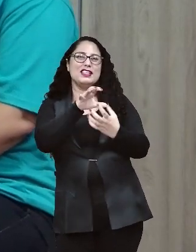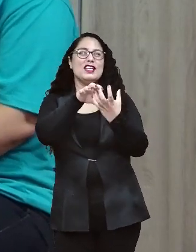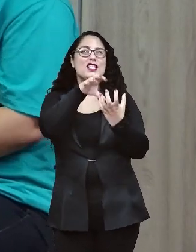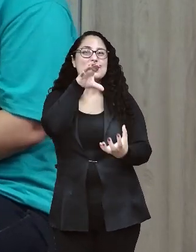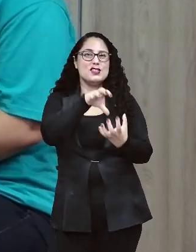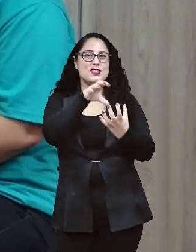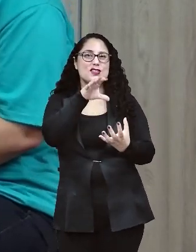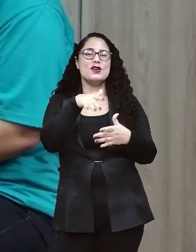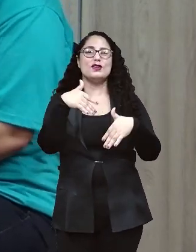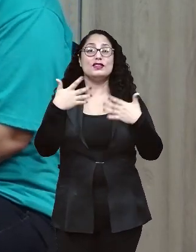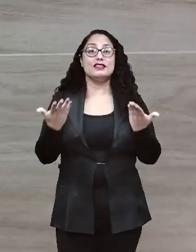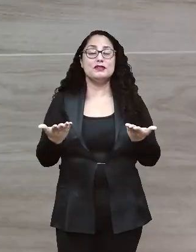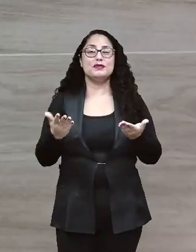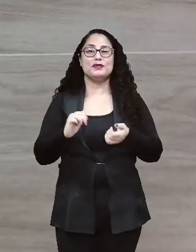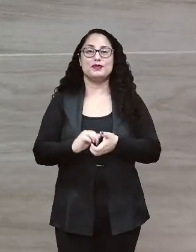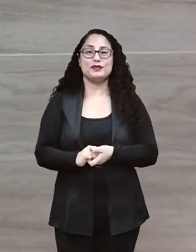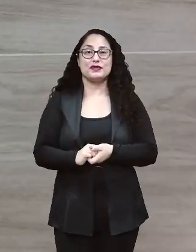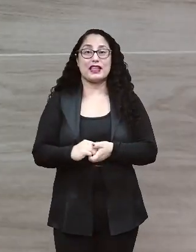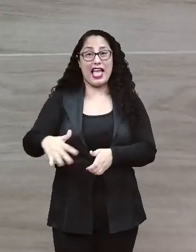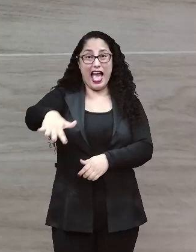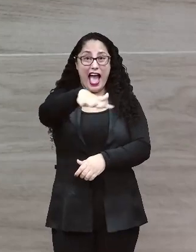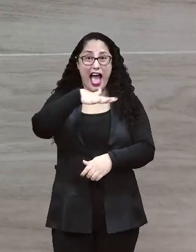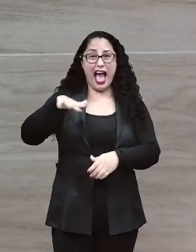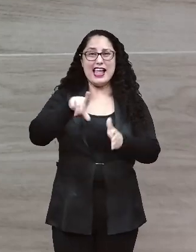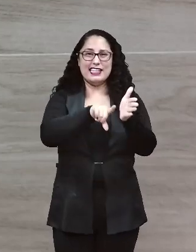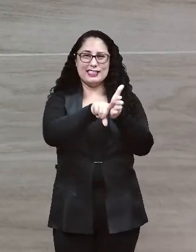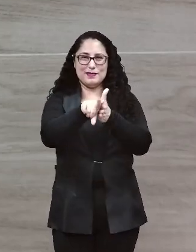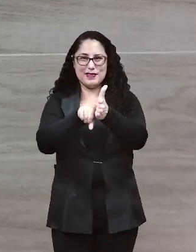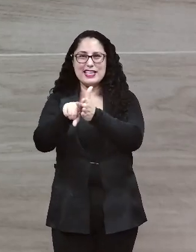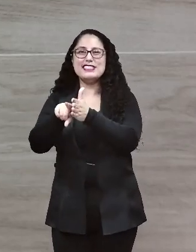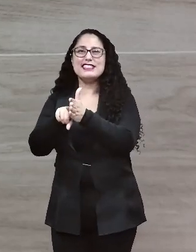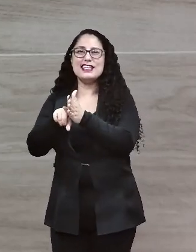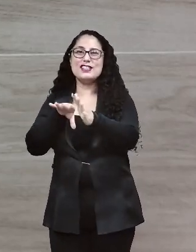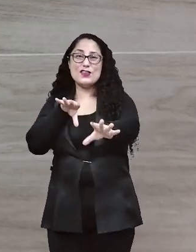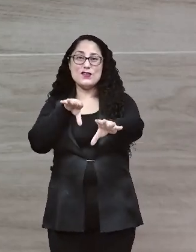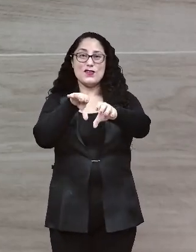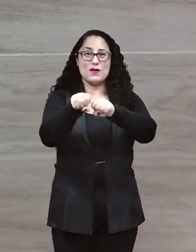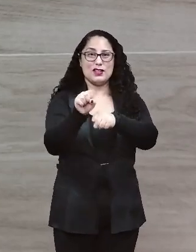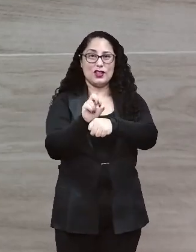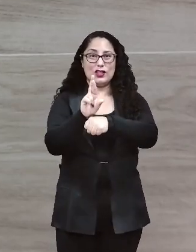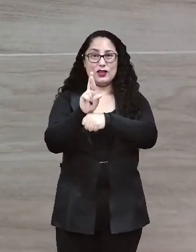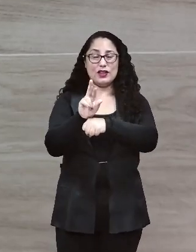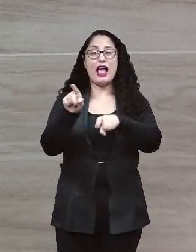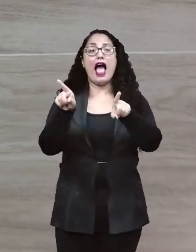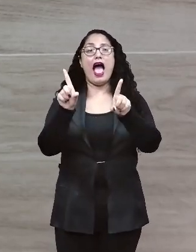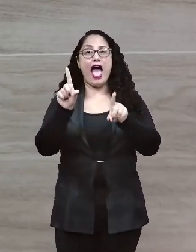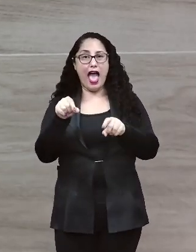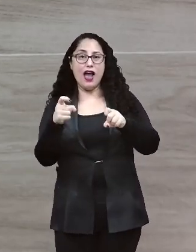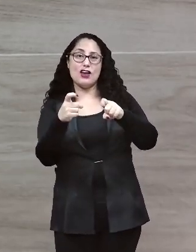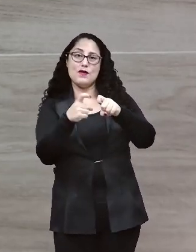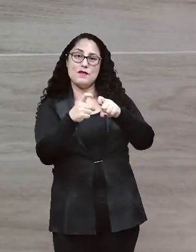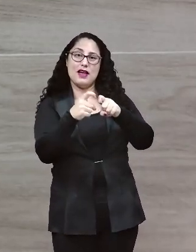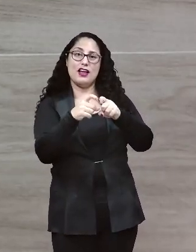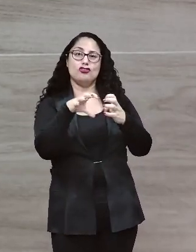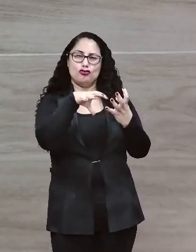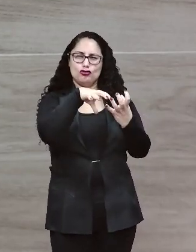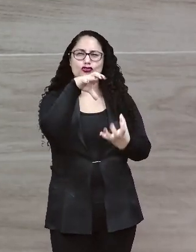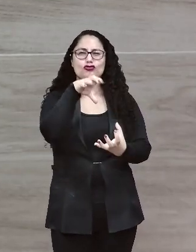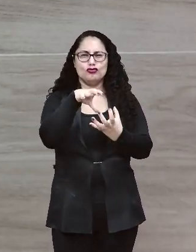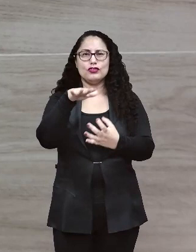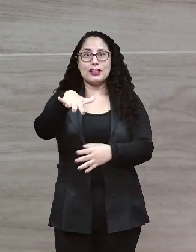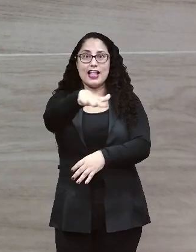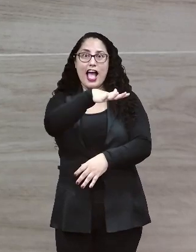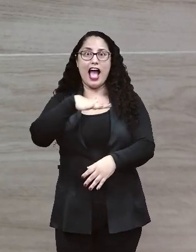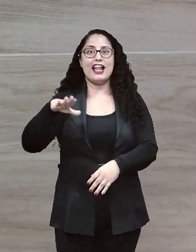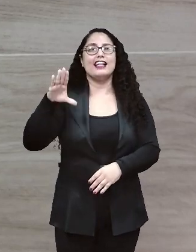né? Então, a minha área de pesquisa e formação de doutorado é a gerontologia, que é uma área